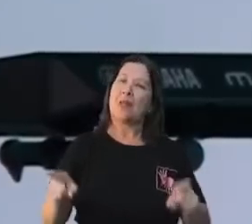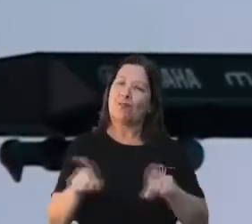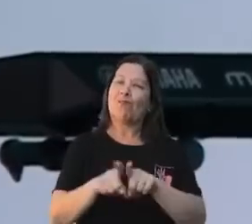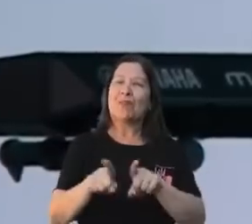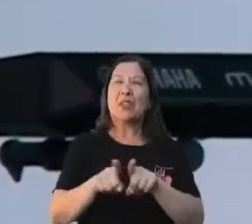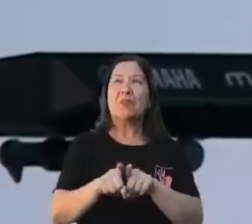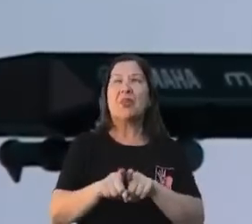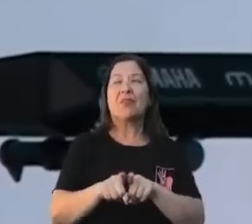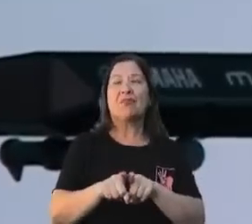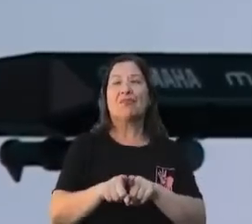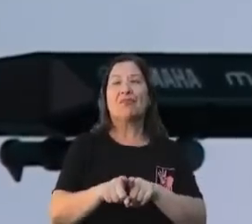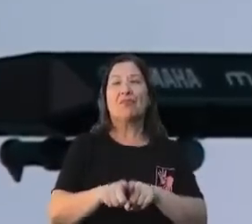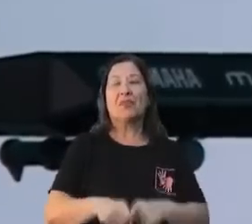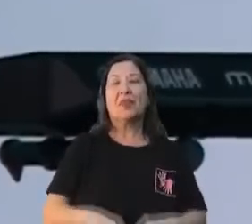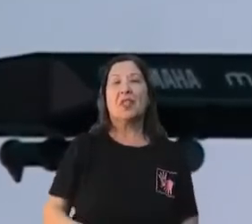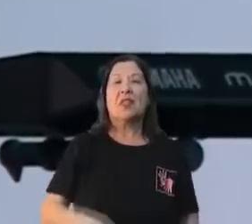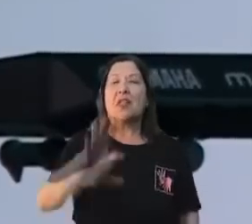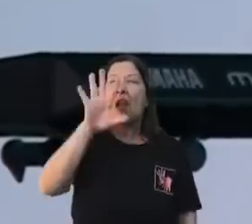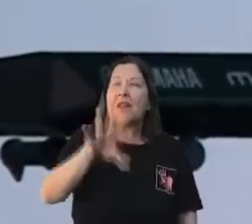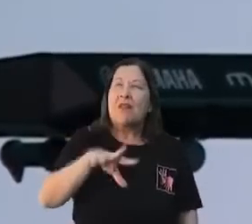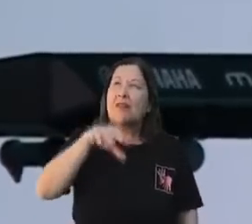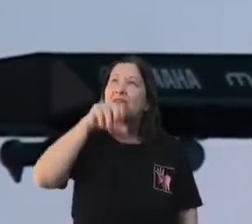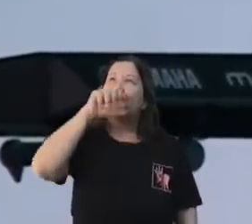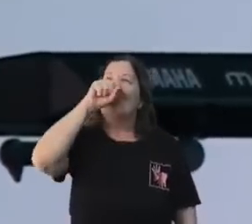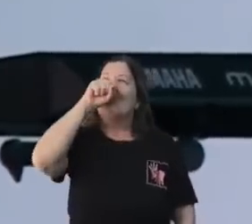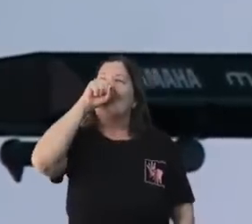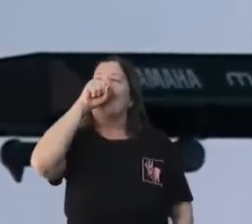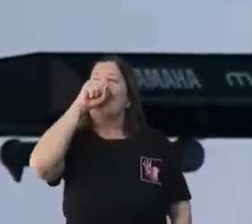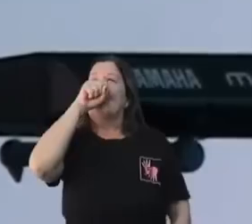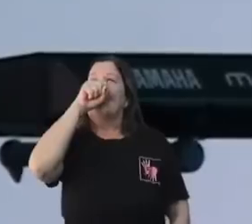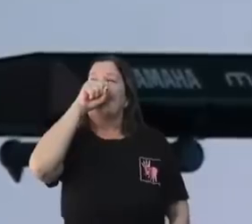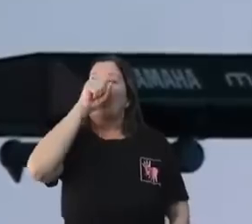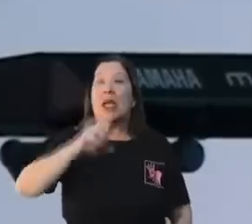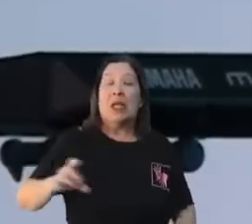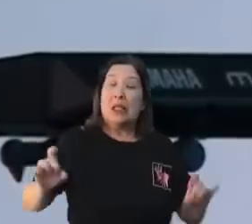Ele menciona que esse perfume foi feito de uma essência chamada nardo,